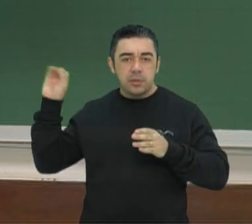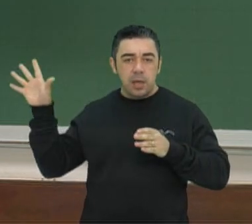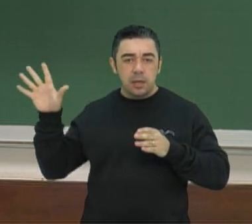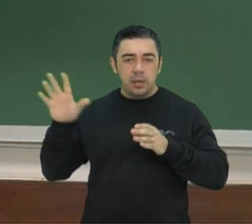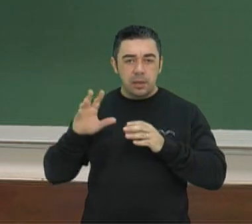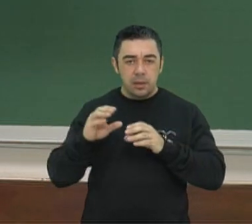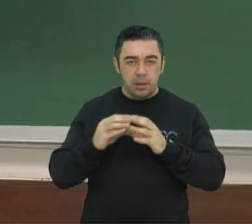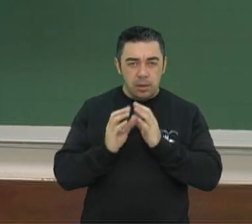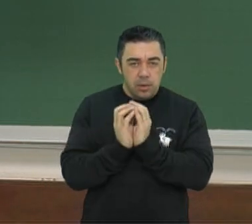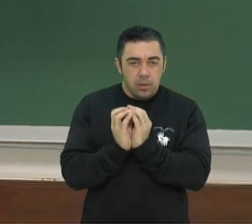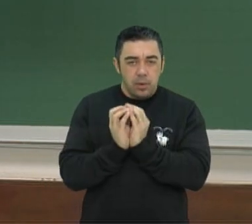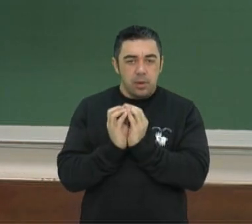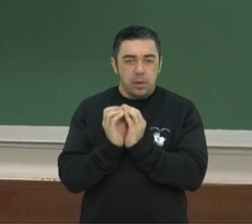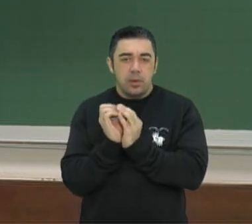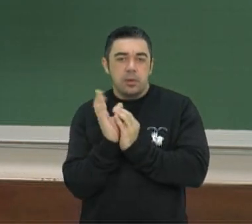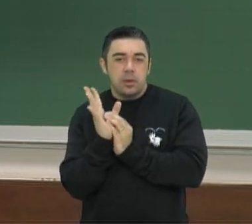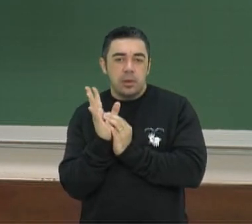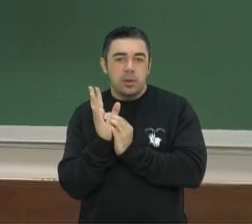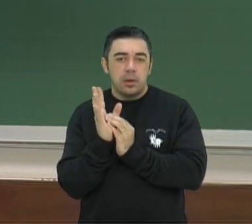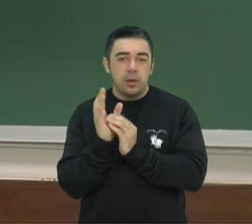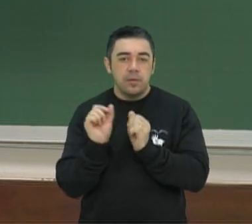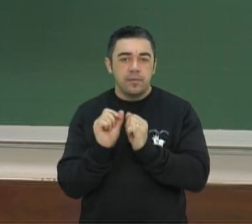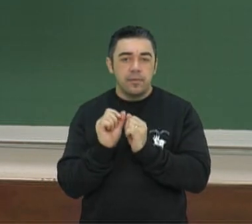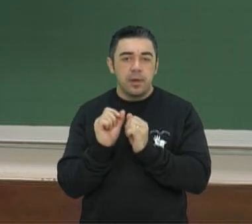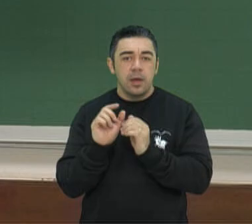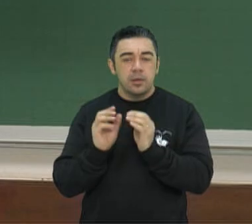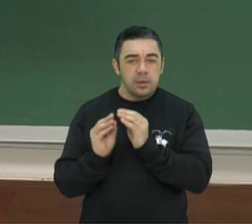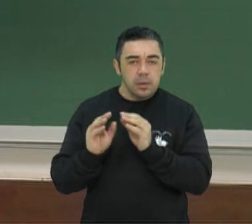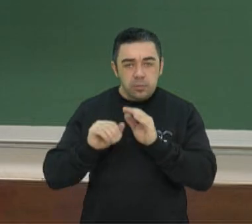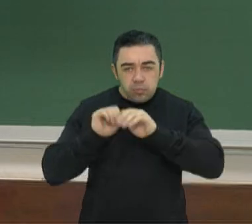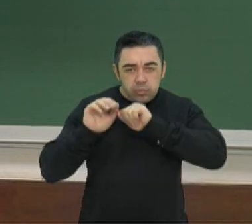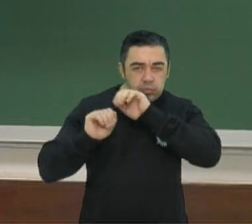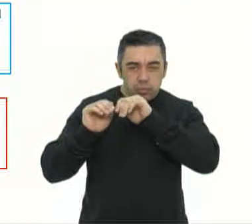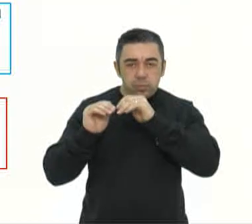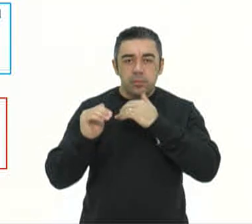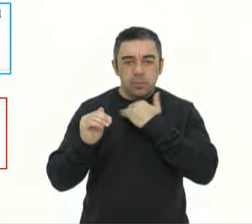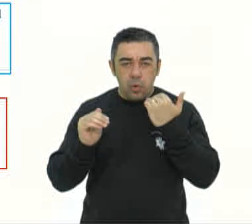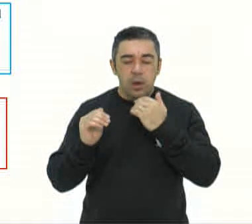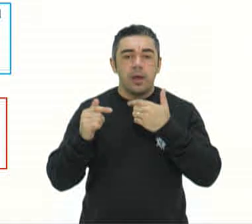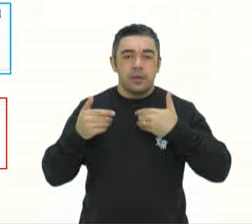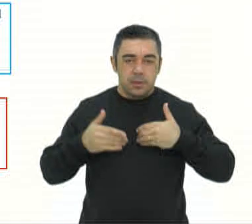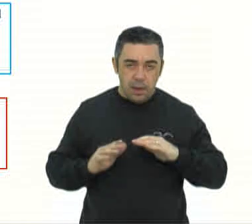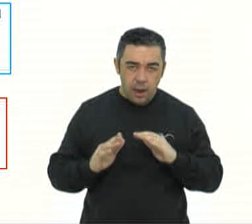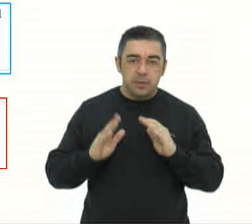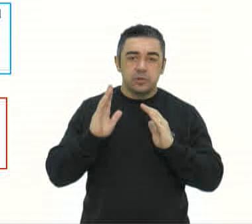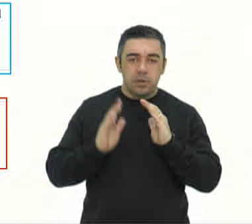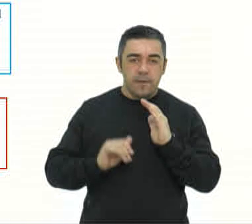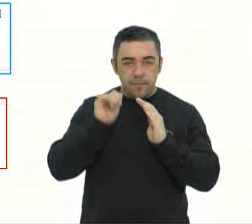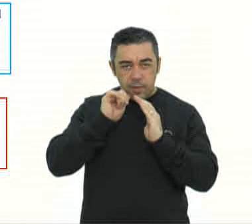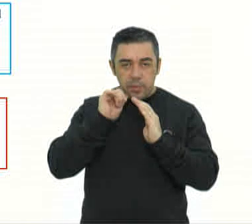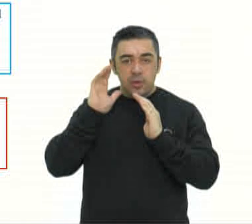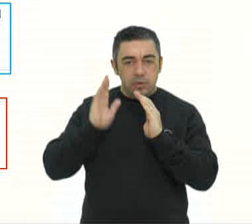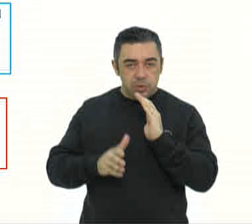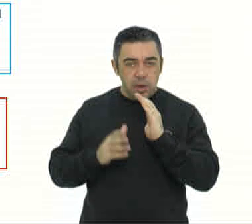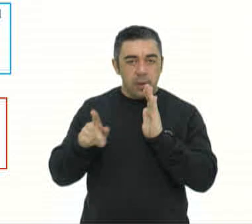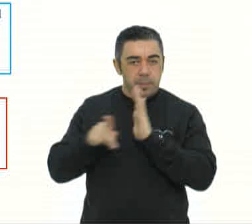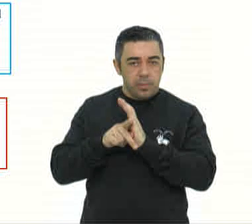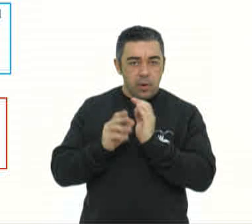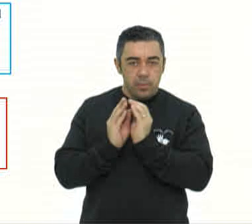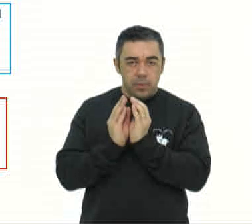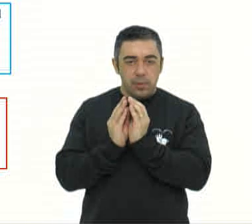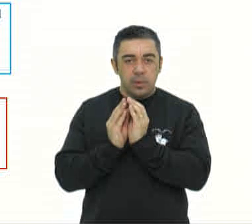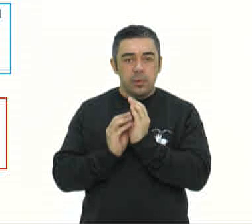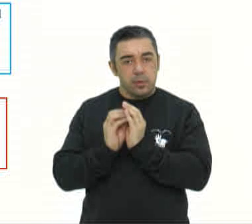do figo, né? Então eles cavam túneis e morrem. Nisso, nascem as fêmeas, que já estão fecundadas pelos irmãos,